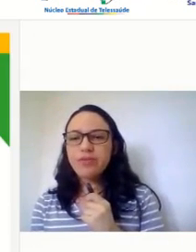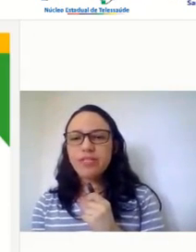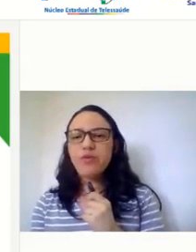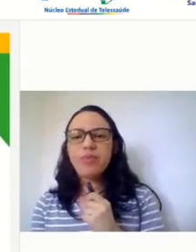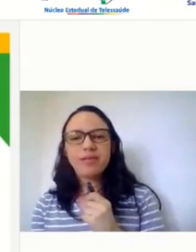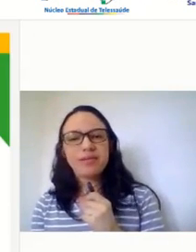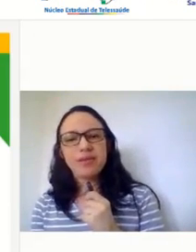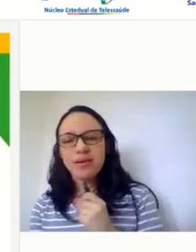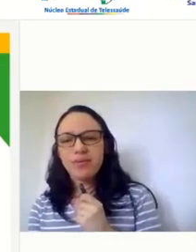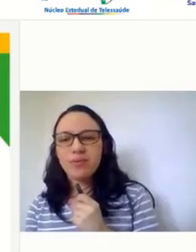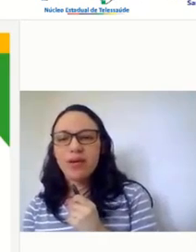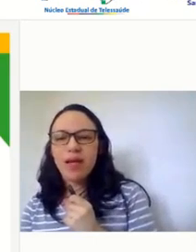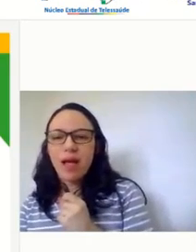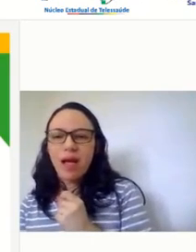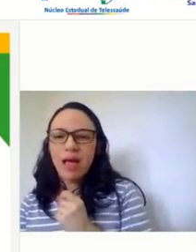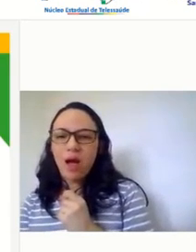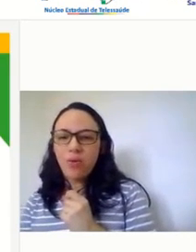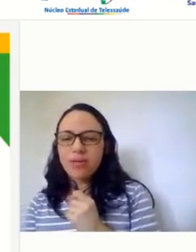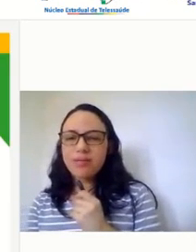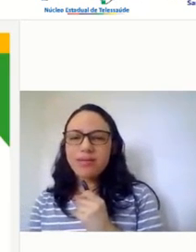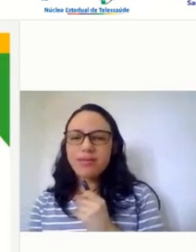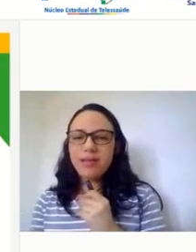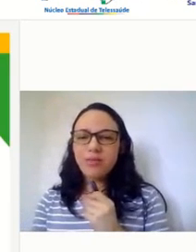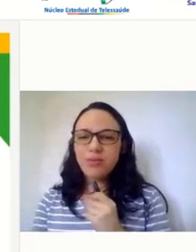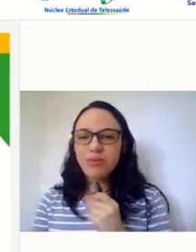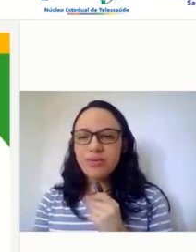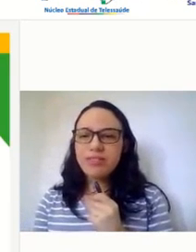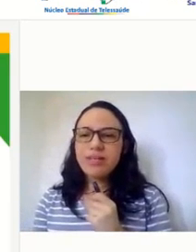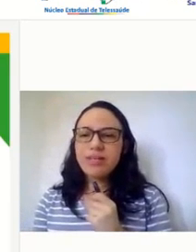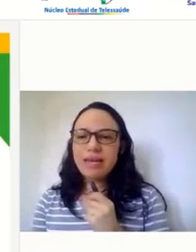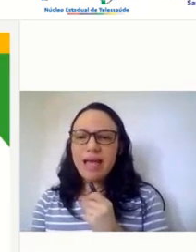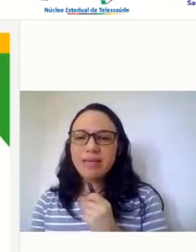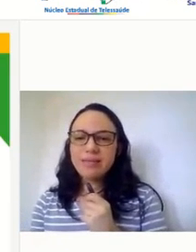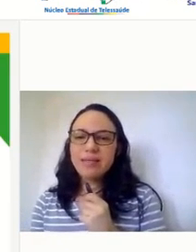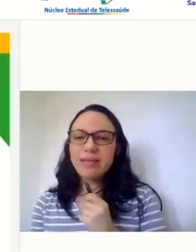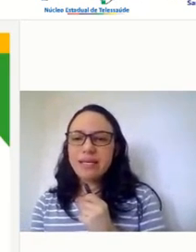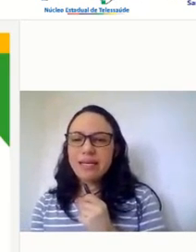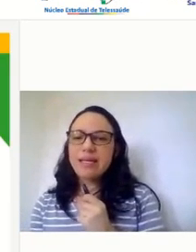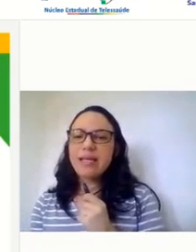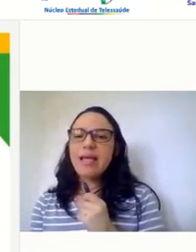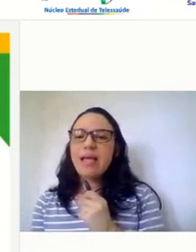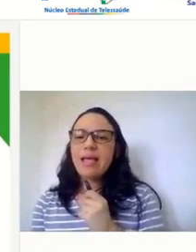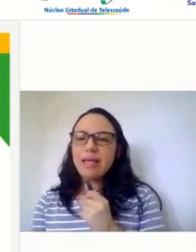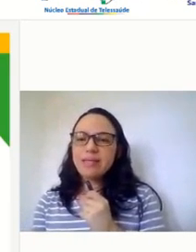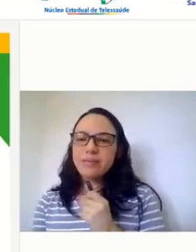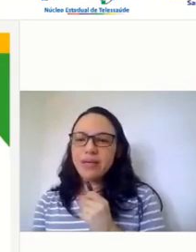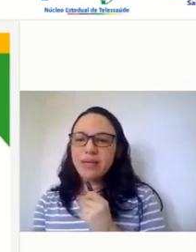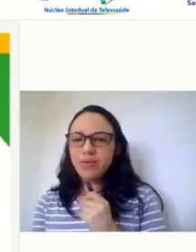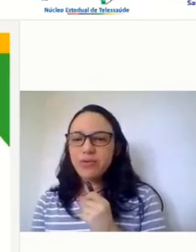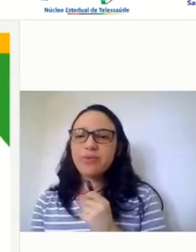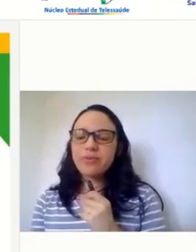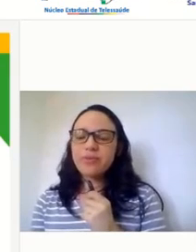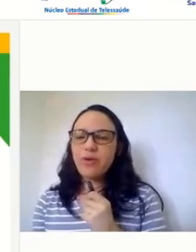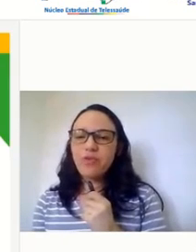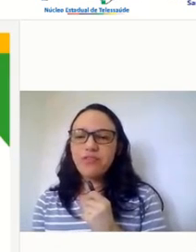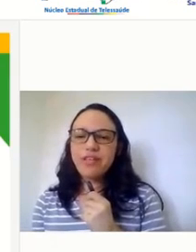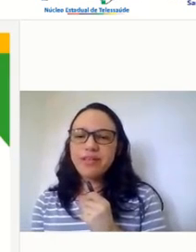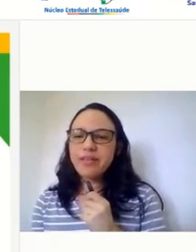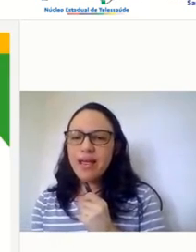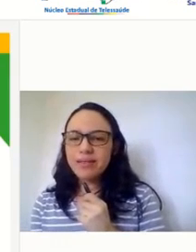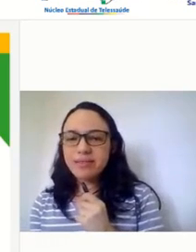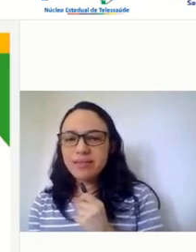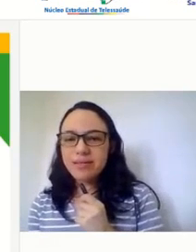algumas literaturas esse período ela disse